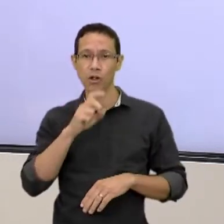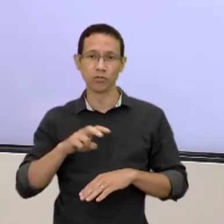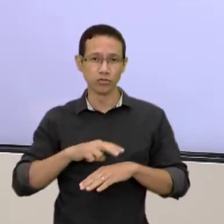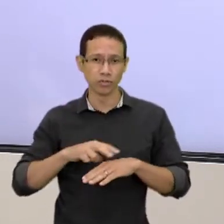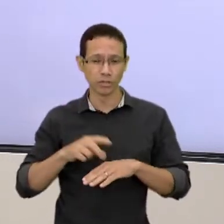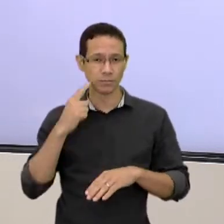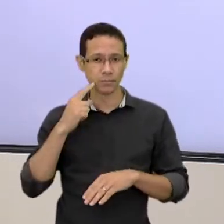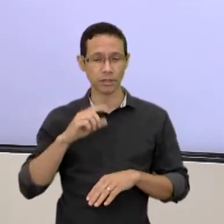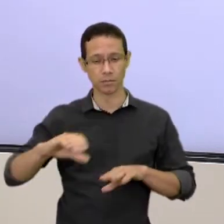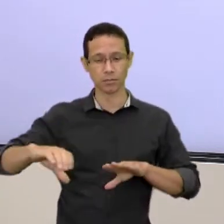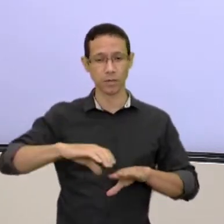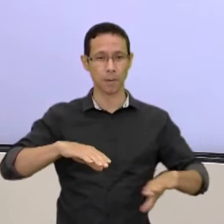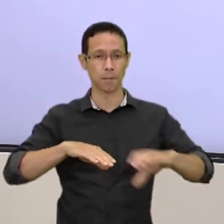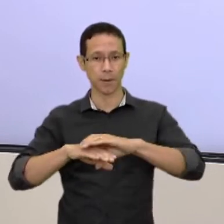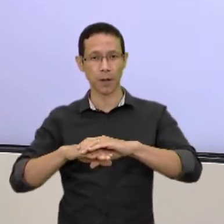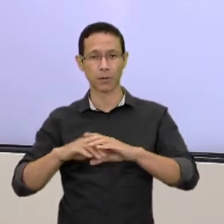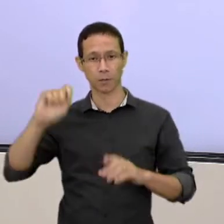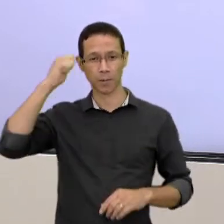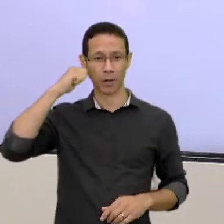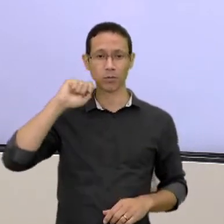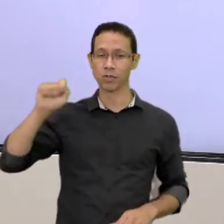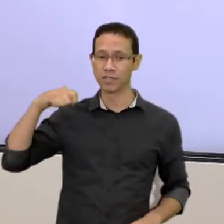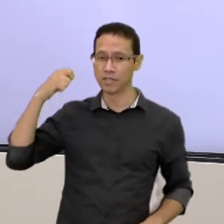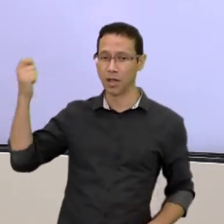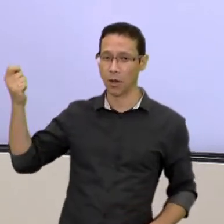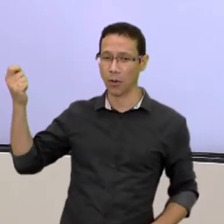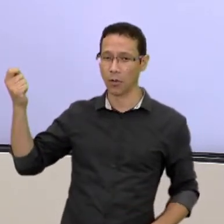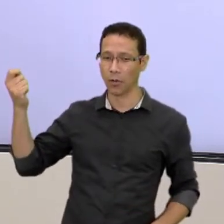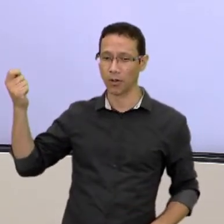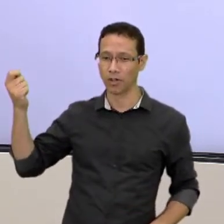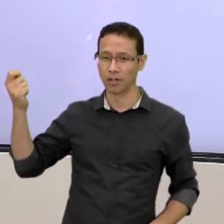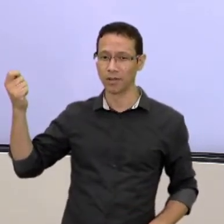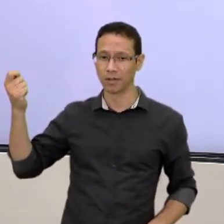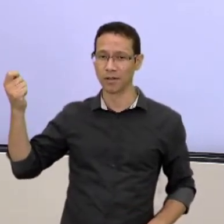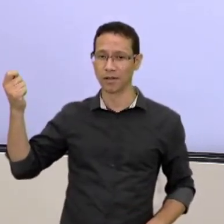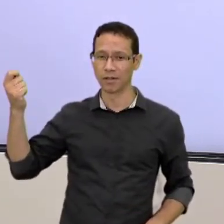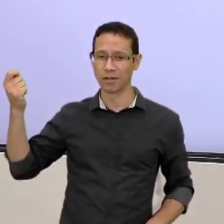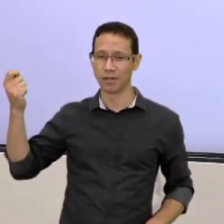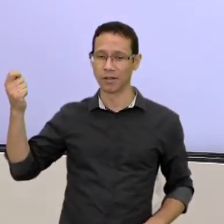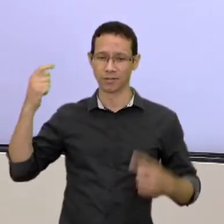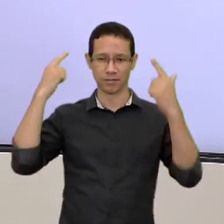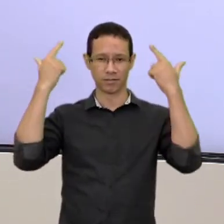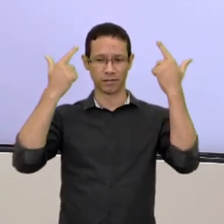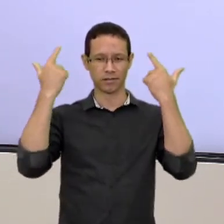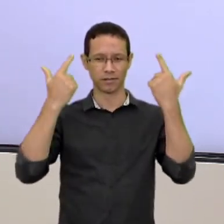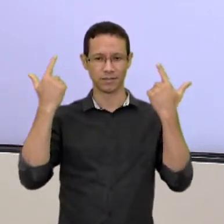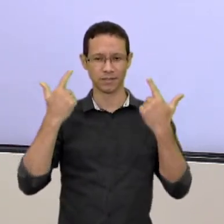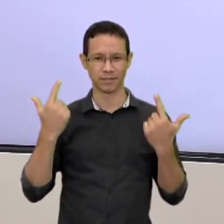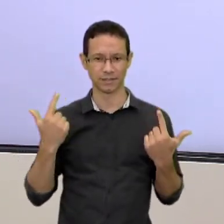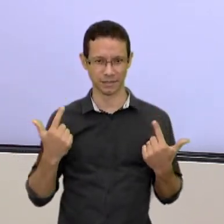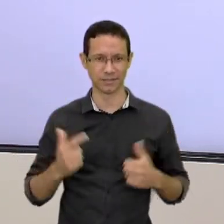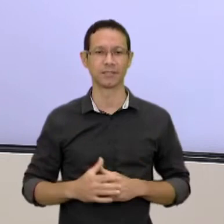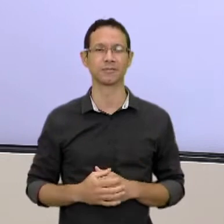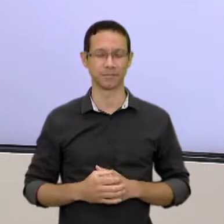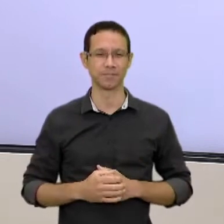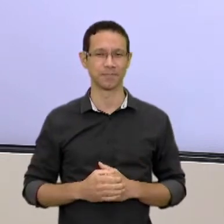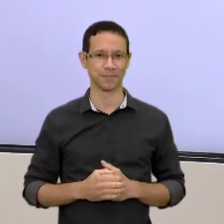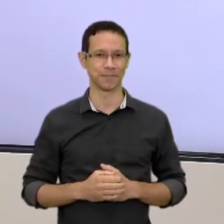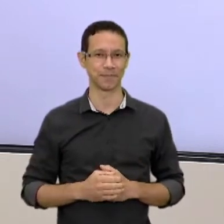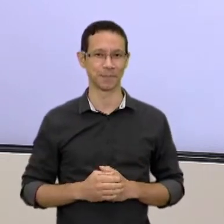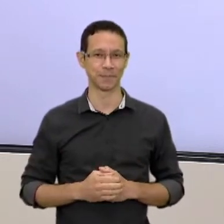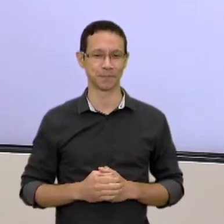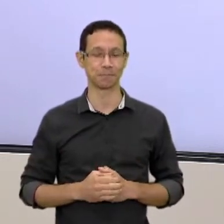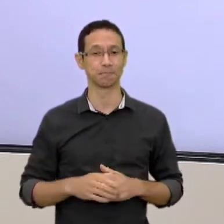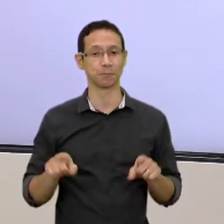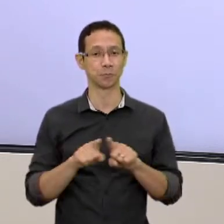preto. O meu sinal, esse aqui, que representa aí os meus cachos quando meu cabelo está solto. E